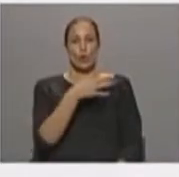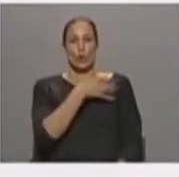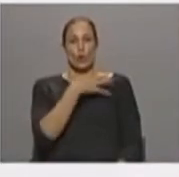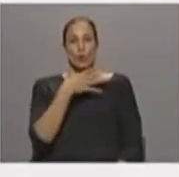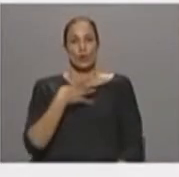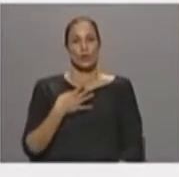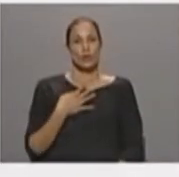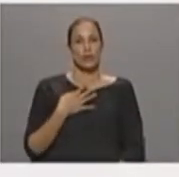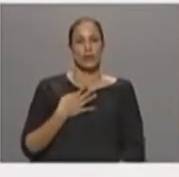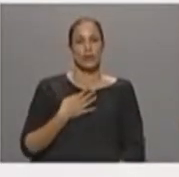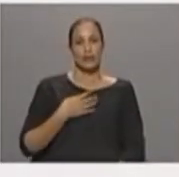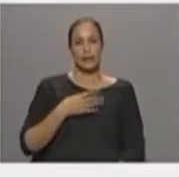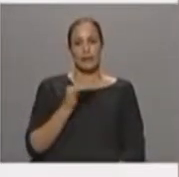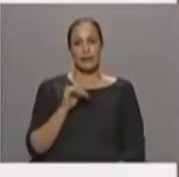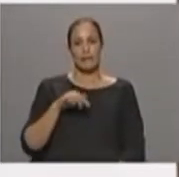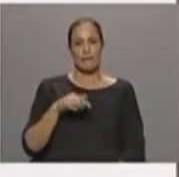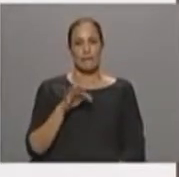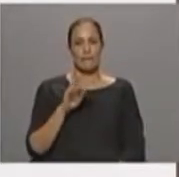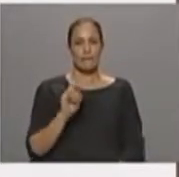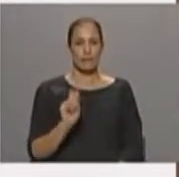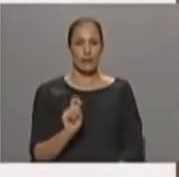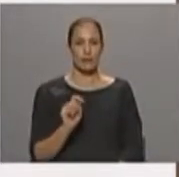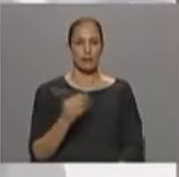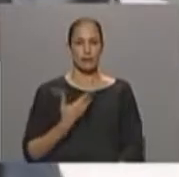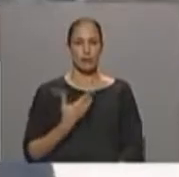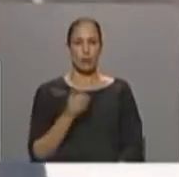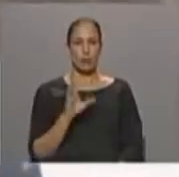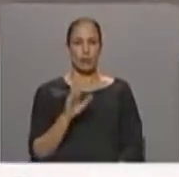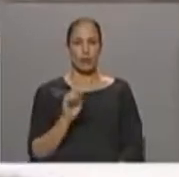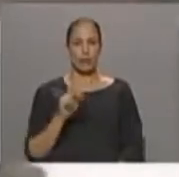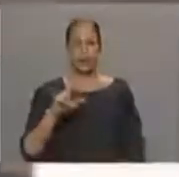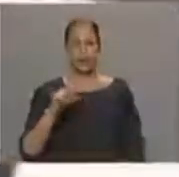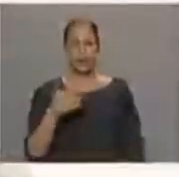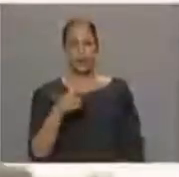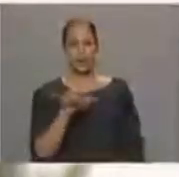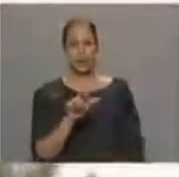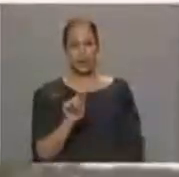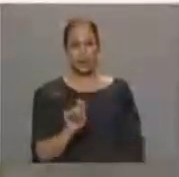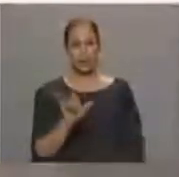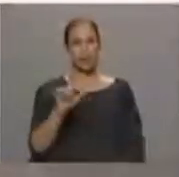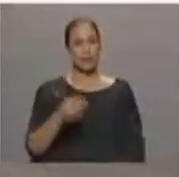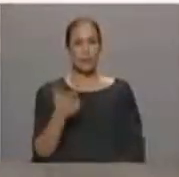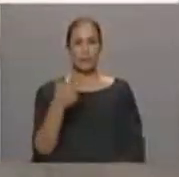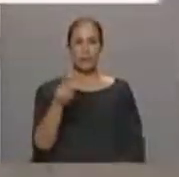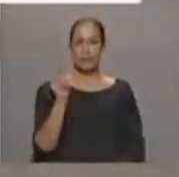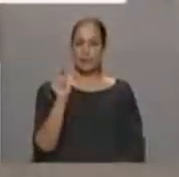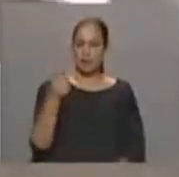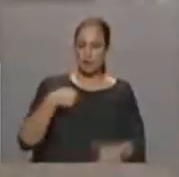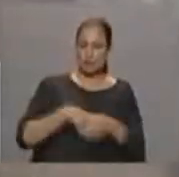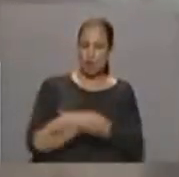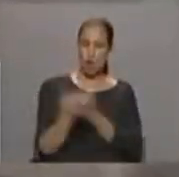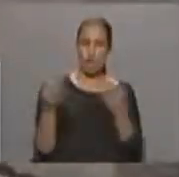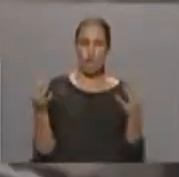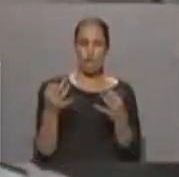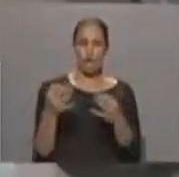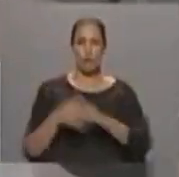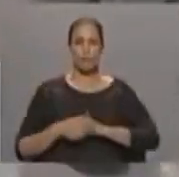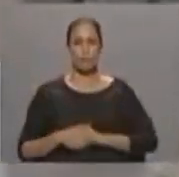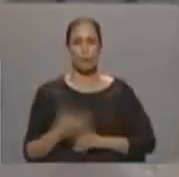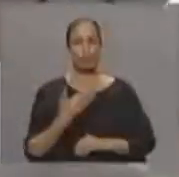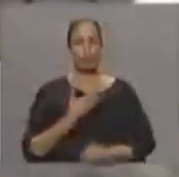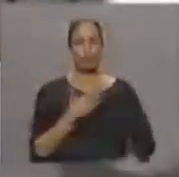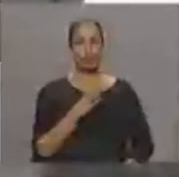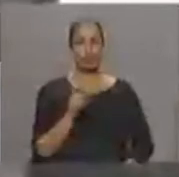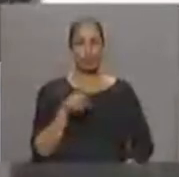em 2008 a Freguesia da Candelária acolheu as comemorações do primeiro centenário do seu nascimento. Dom Jaime Garcia Goulart foi